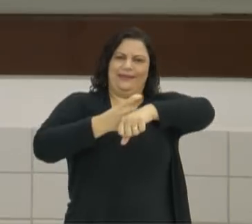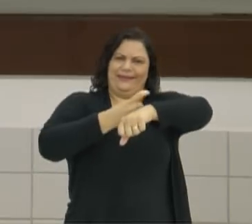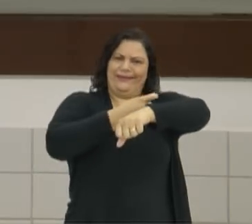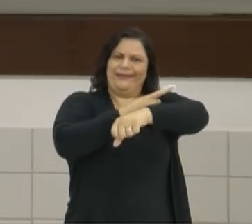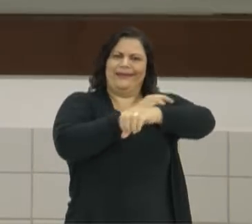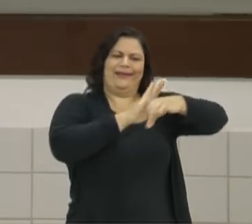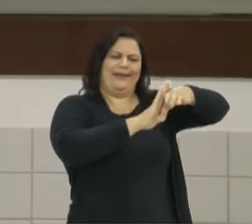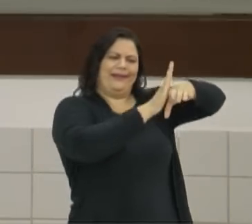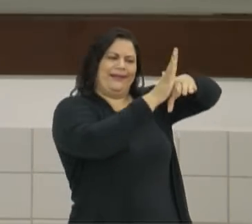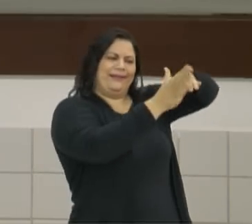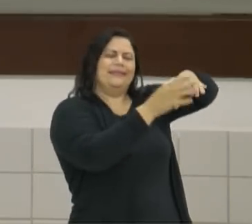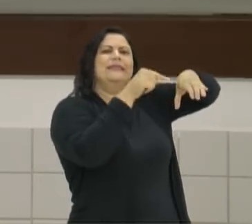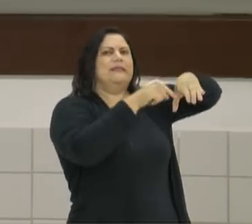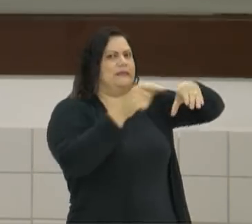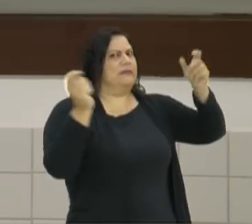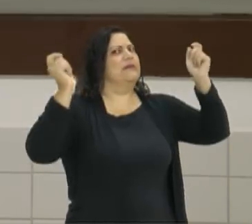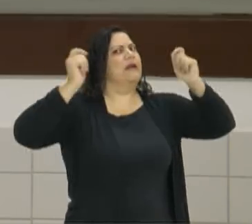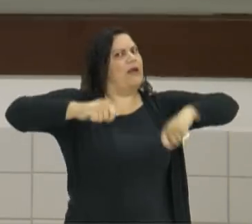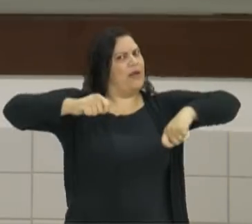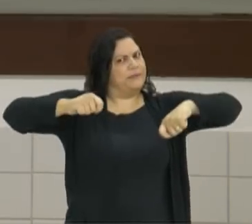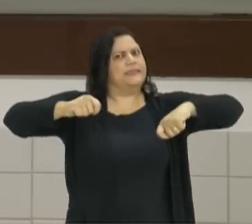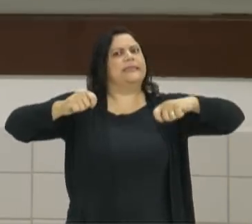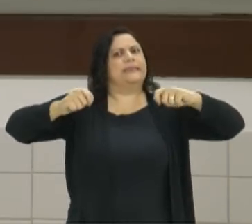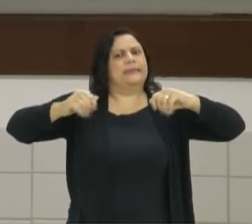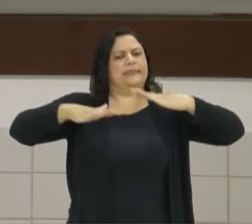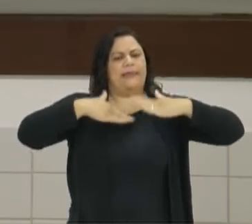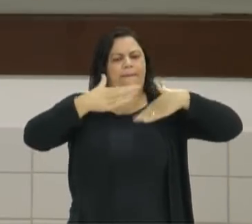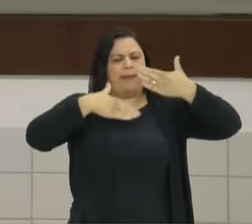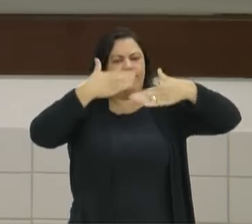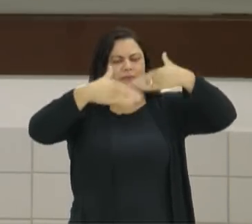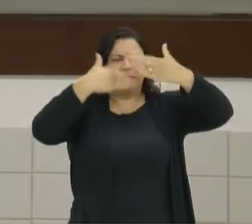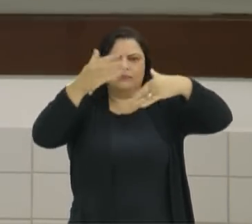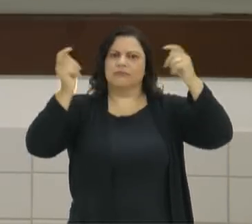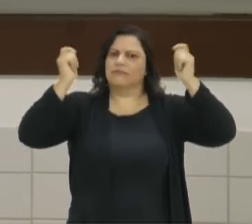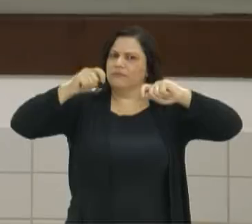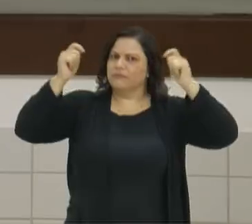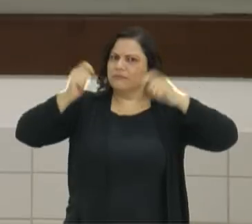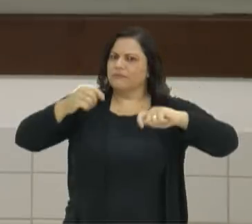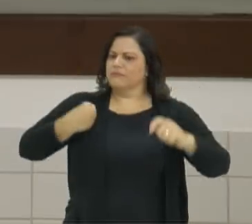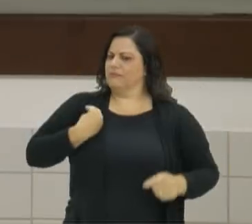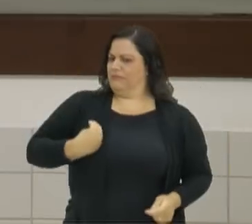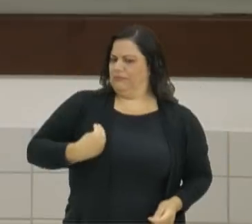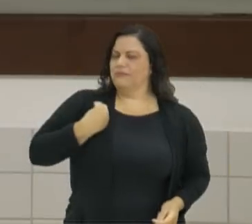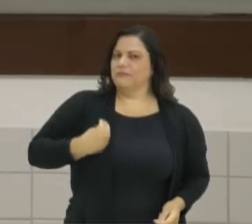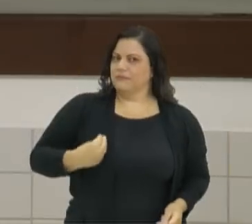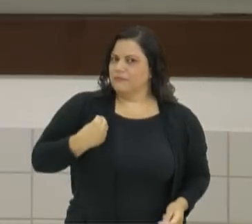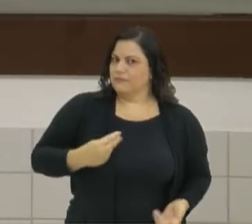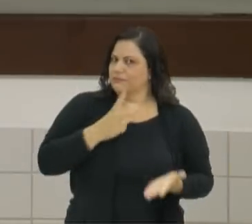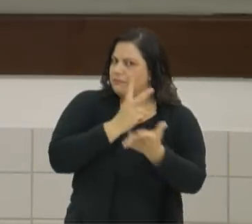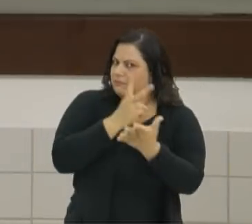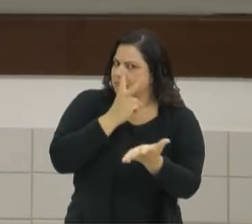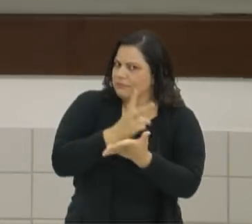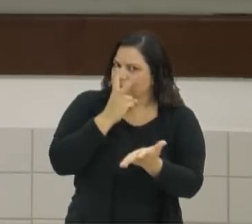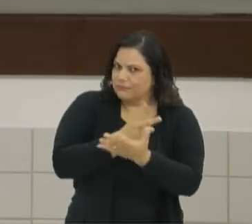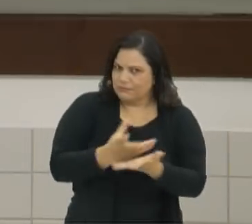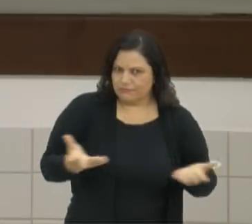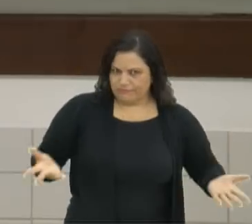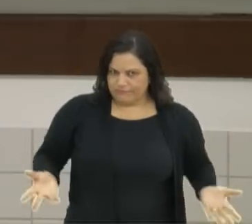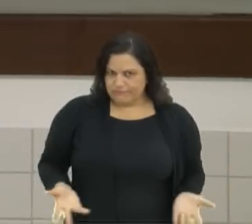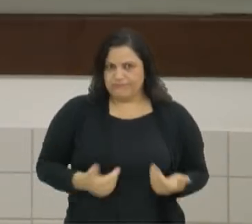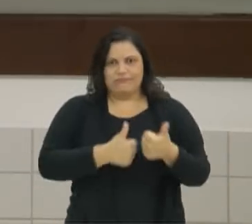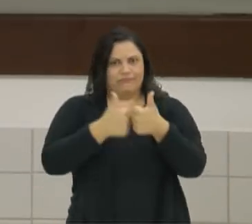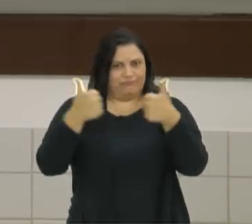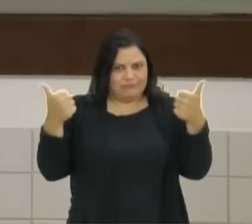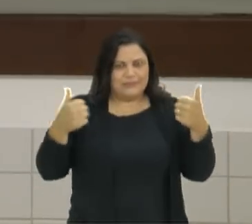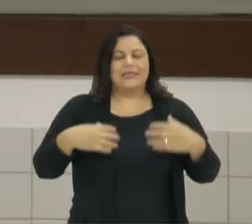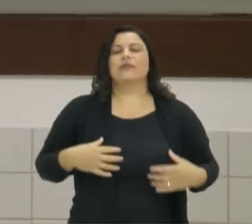que desenvolver a habilidade da natação para garantir a sua sobrevivência, certo? Então, a natação